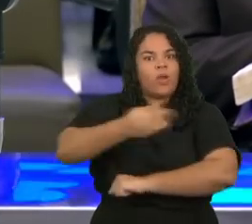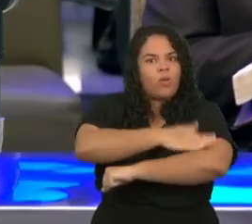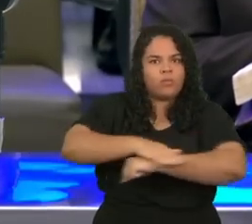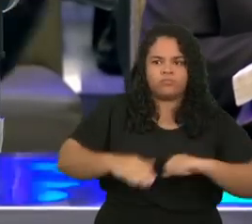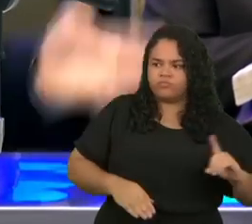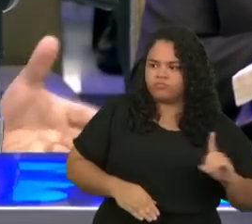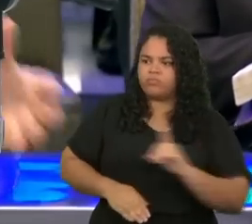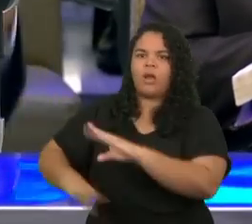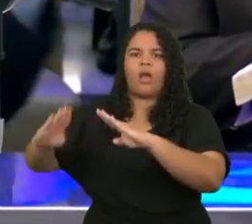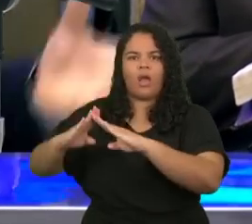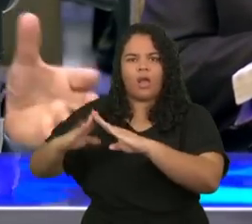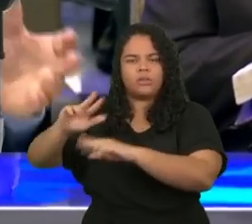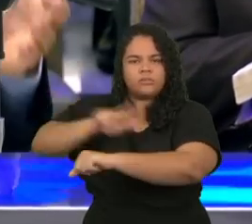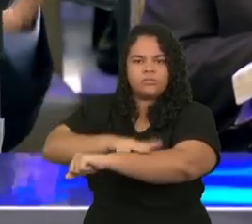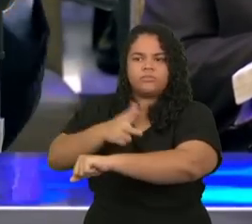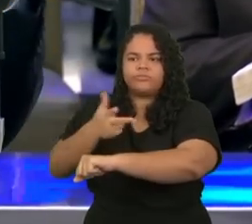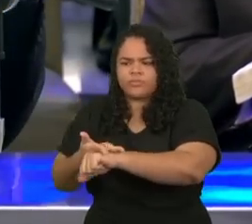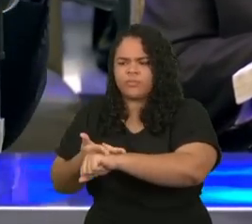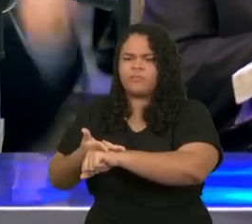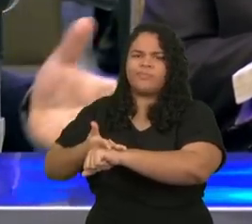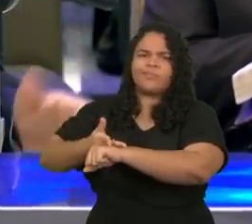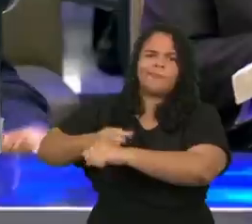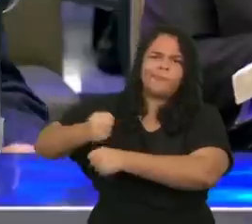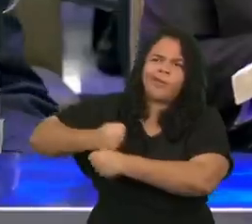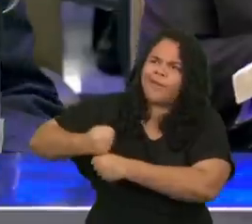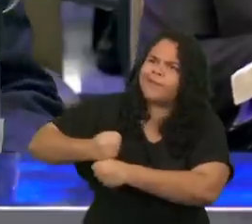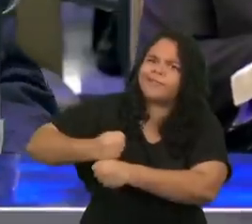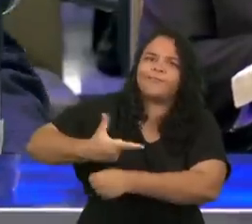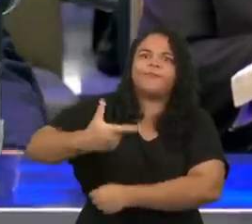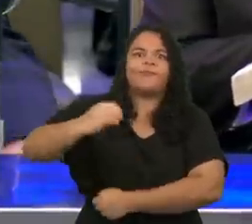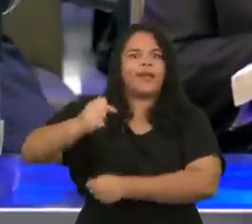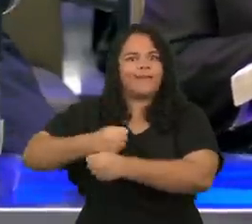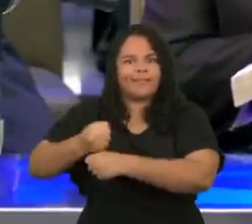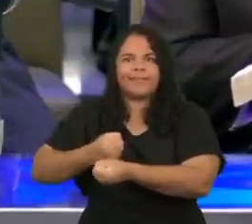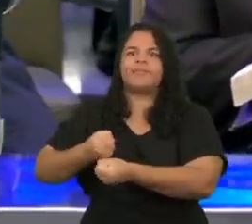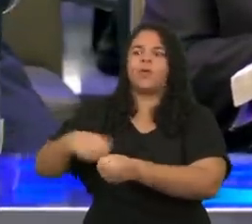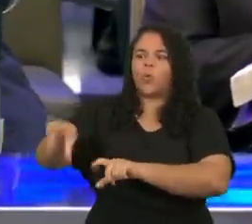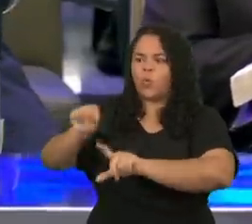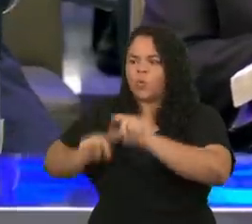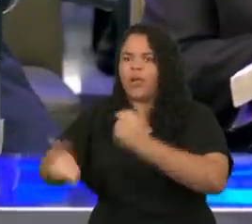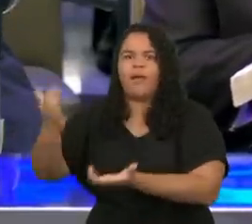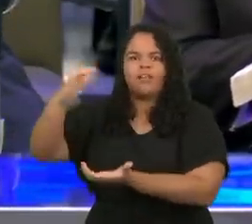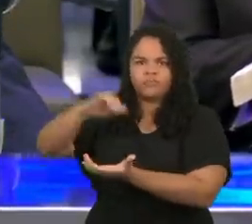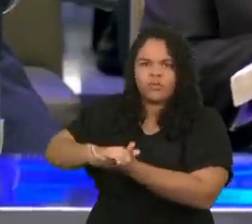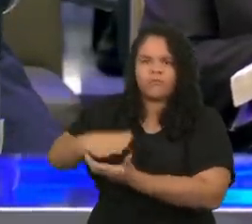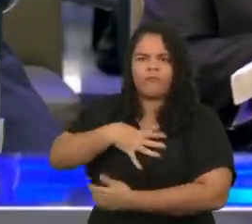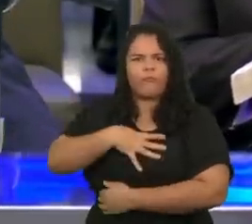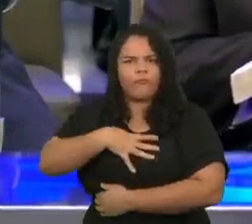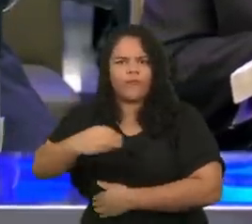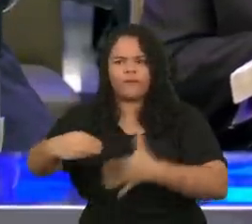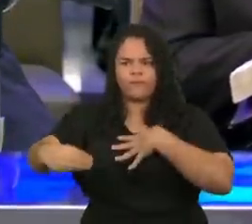gado ovelhas servos não é isso ele retorna por determinação Divina a casa